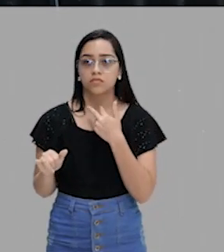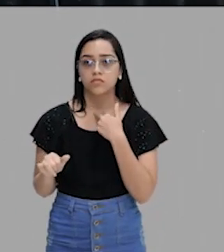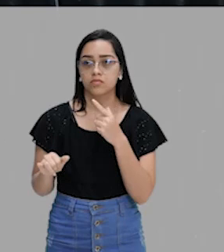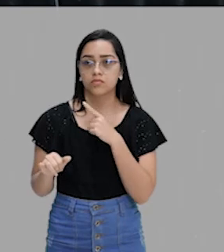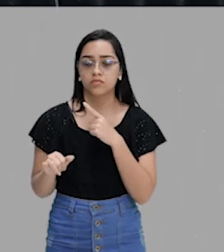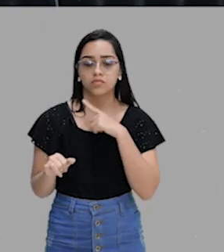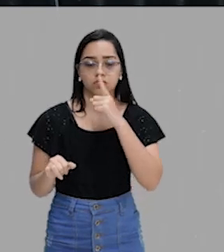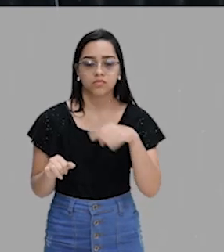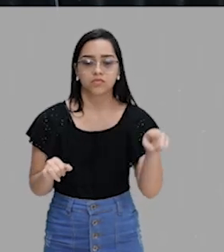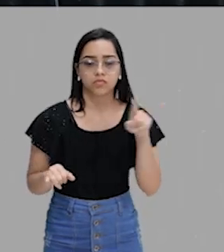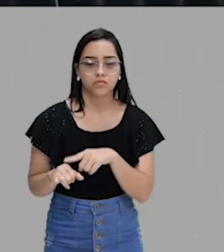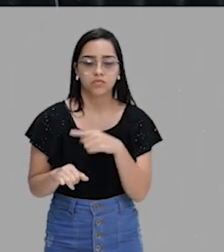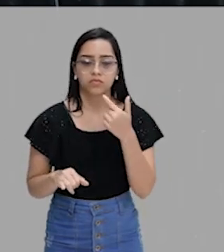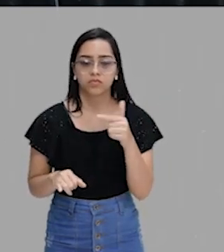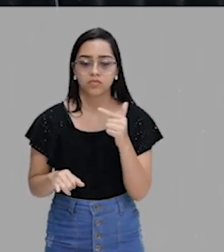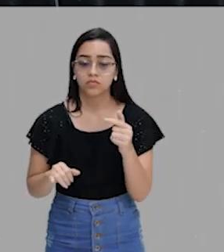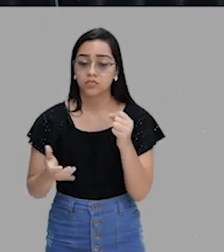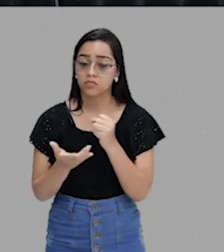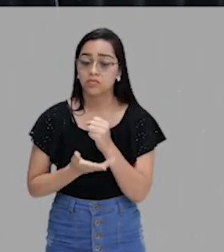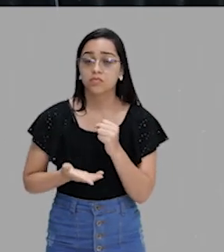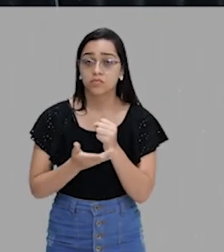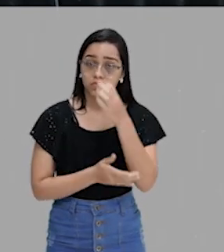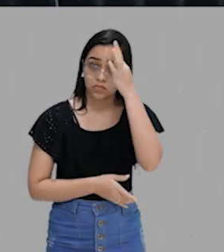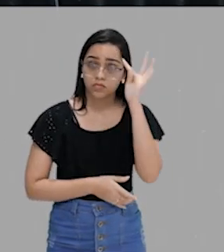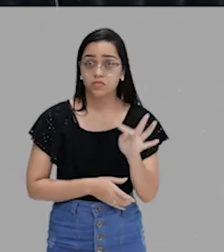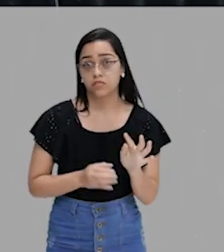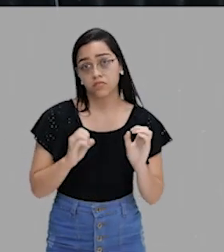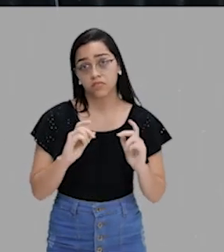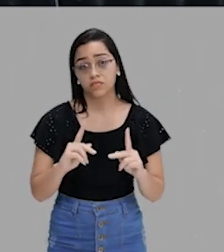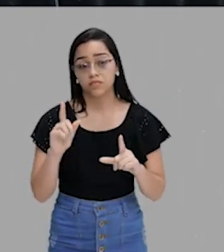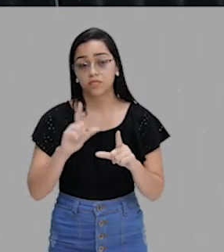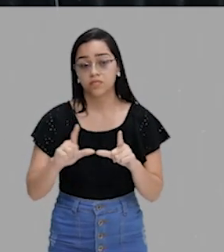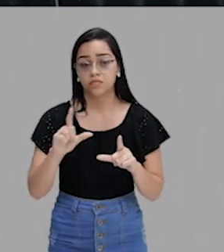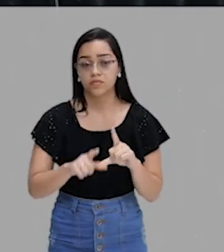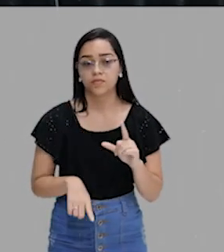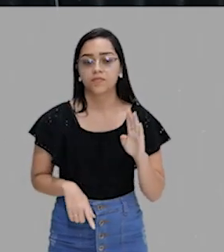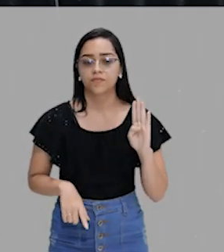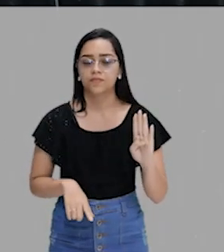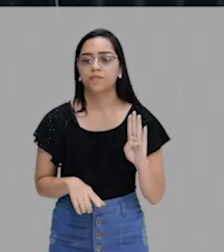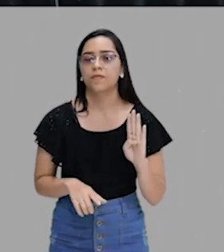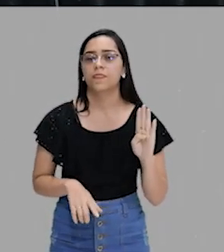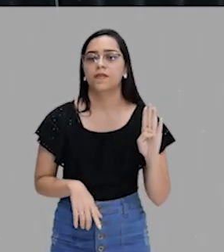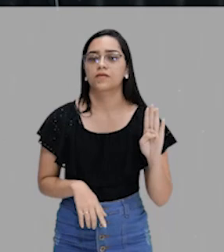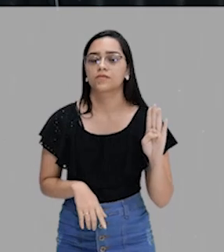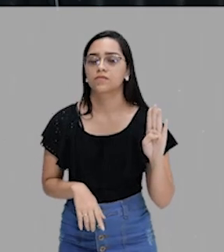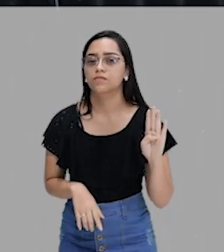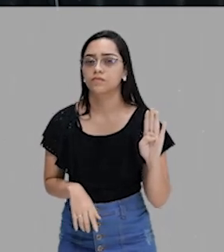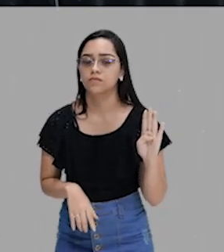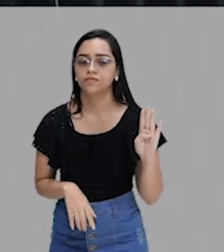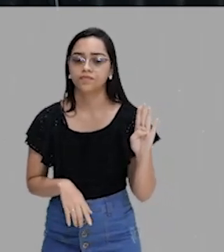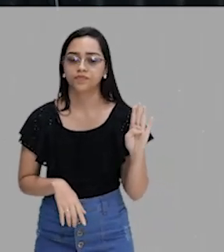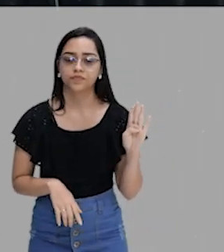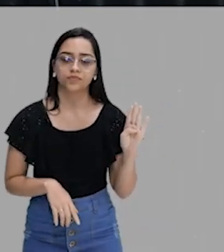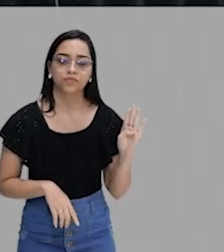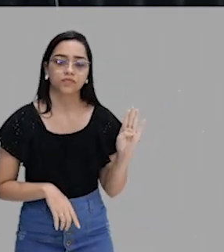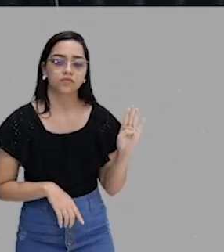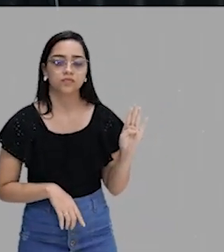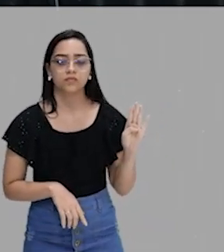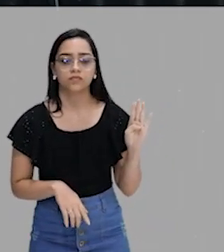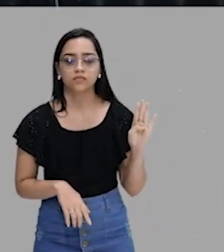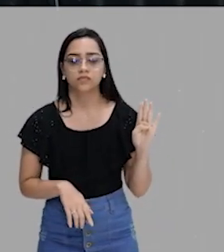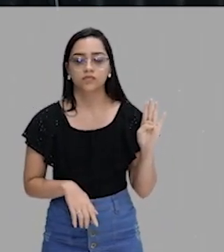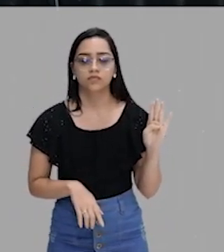uma alternativa sem que haja um fundamento para ela. Então, a letra B, expor uma situação, que no caso é o excesso de ambulantes lá no